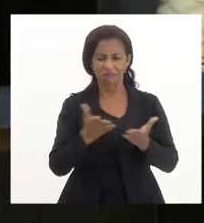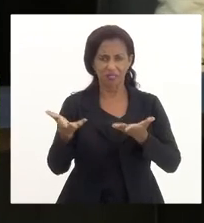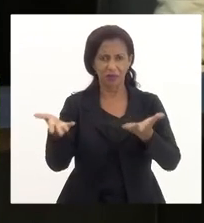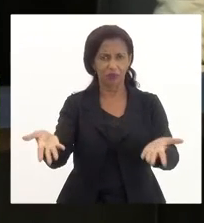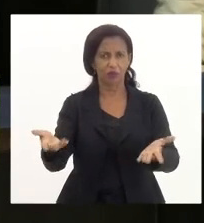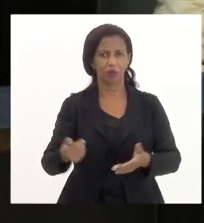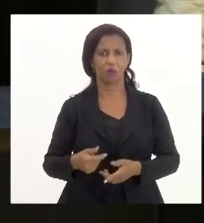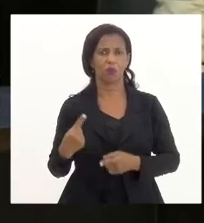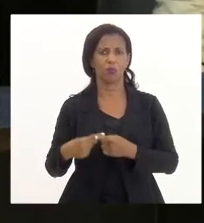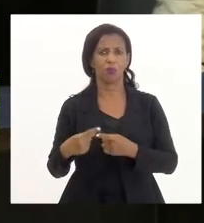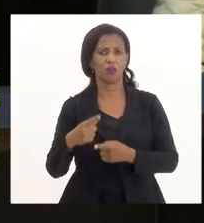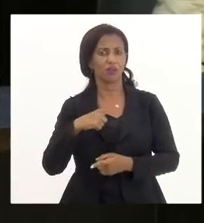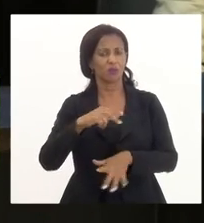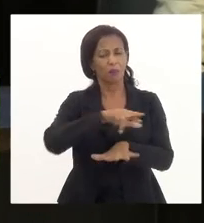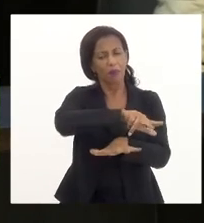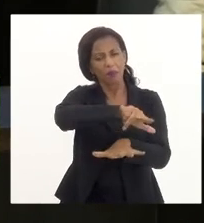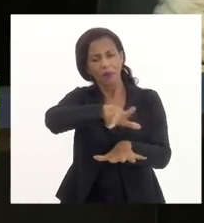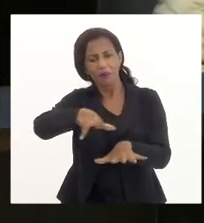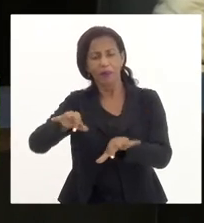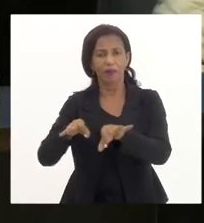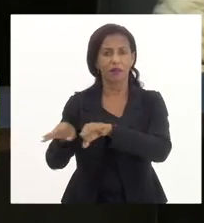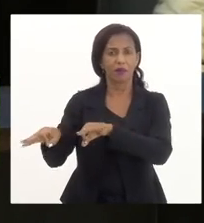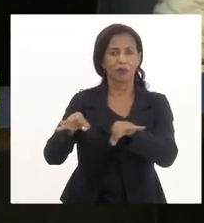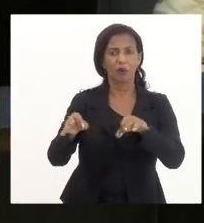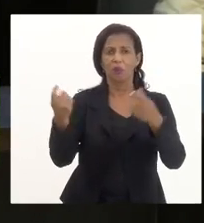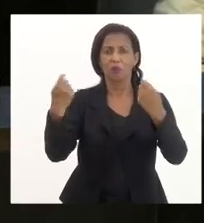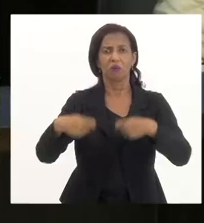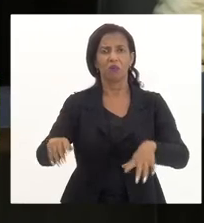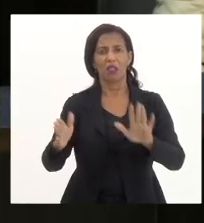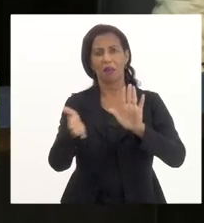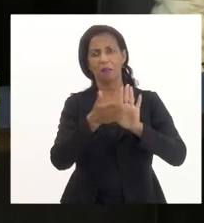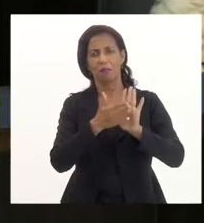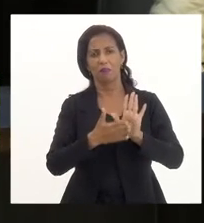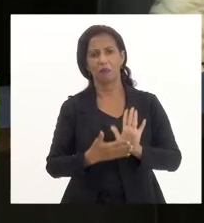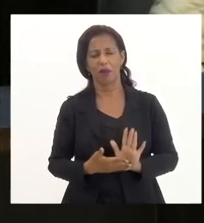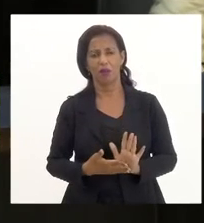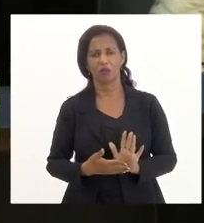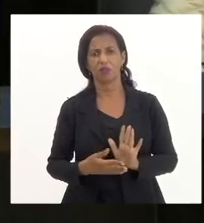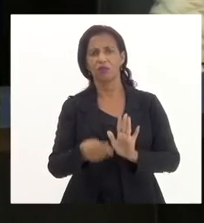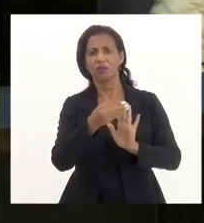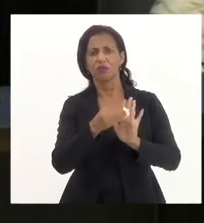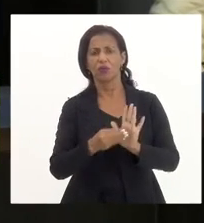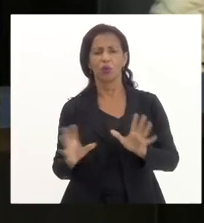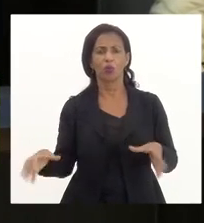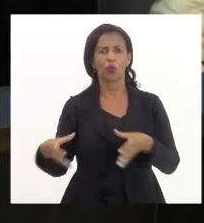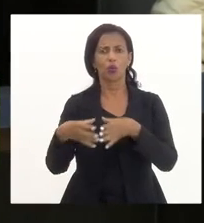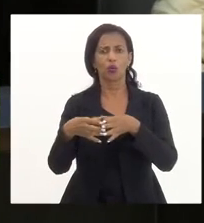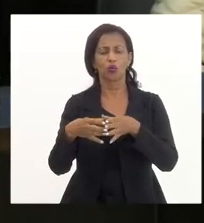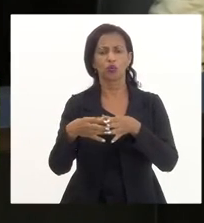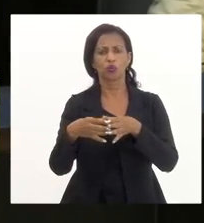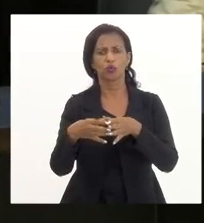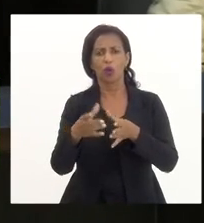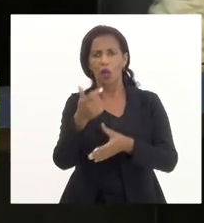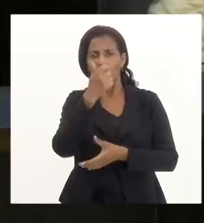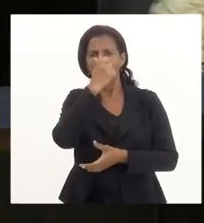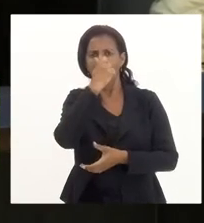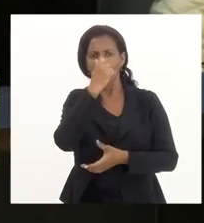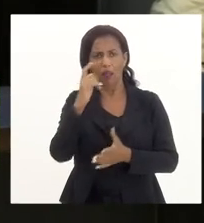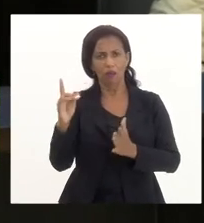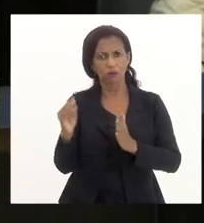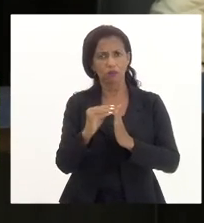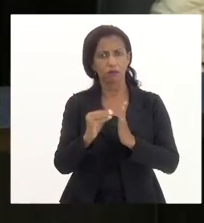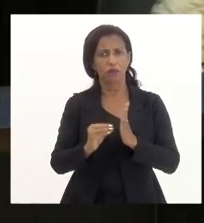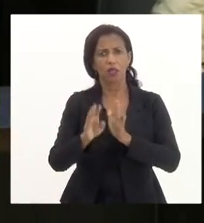sendo feito por que a gente tem uma série de medidas desnecessárias na pauta foram colocadas em conjunto com um calendário apertado